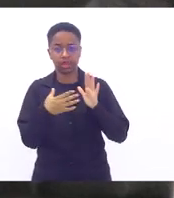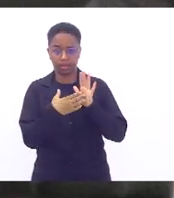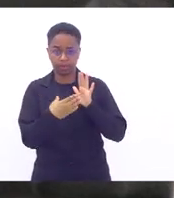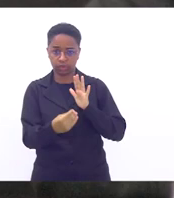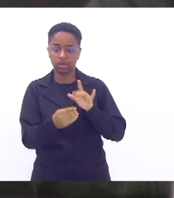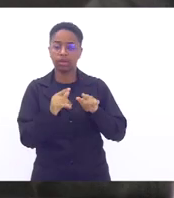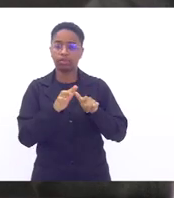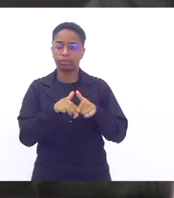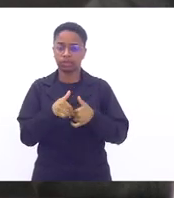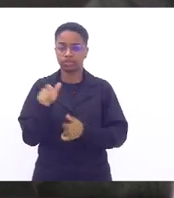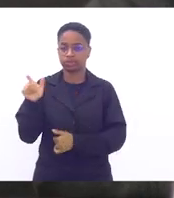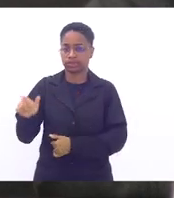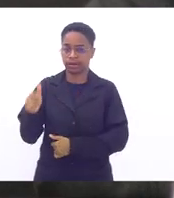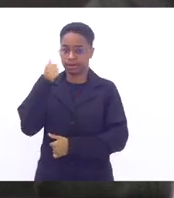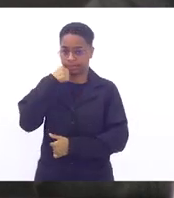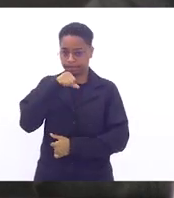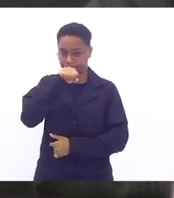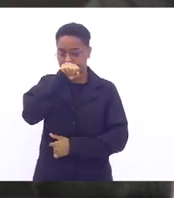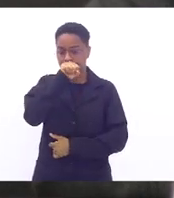conta dessa mãe